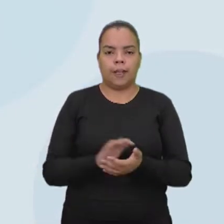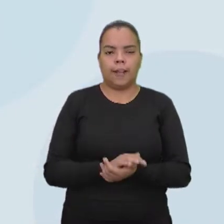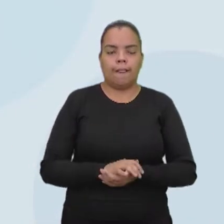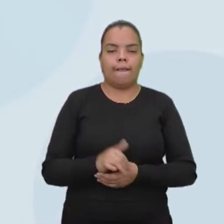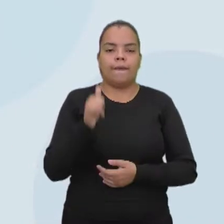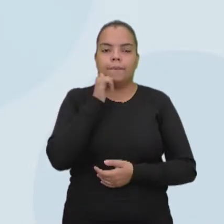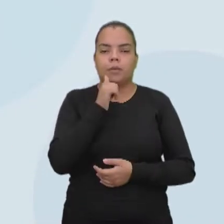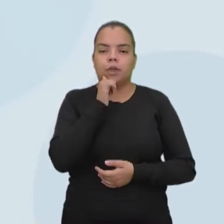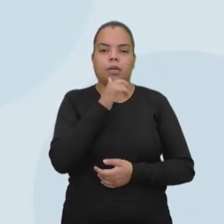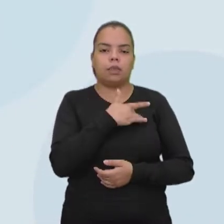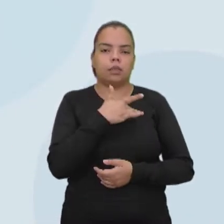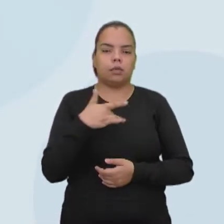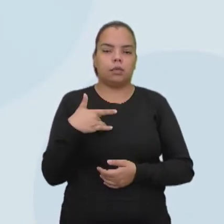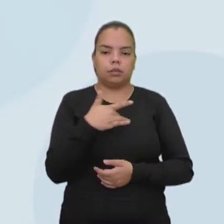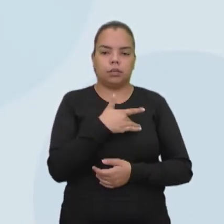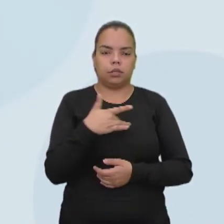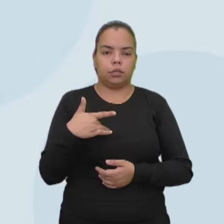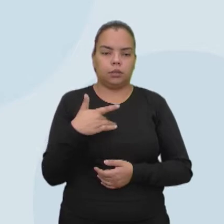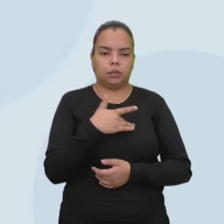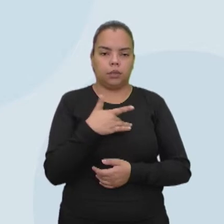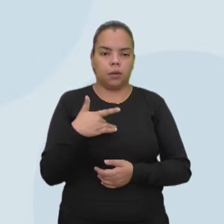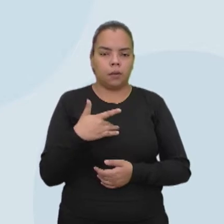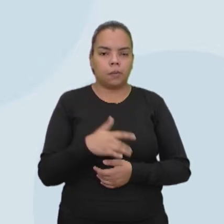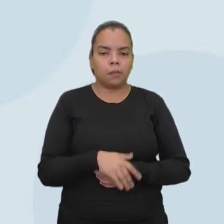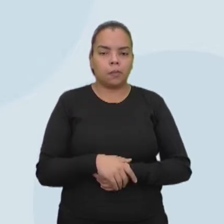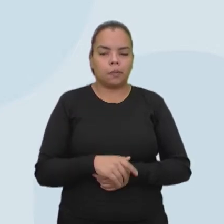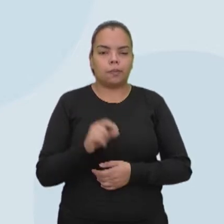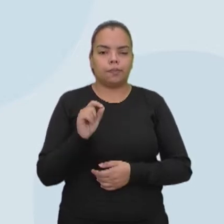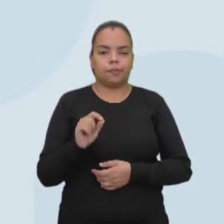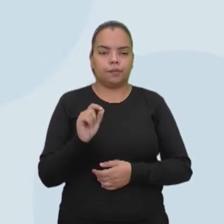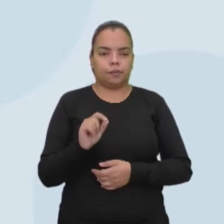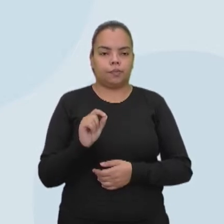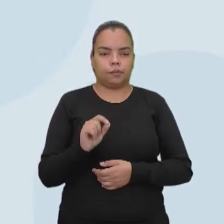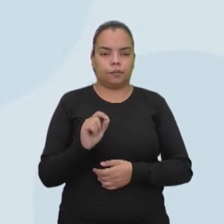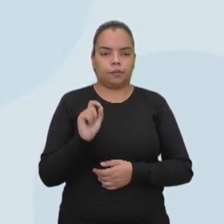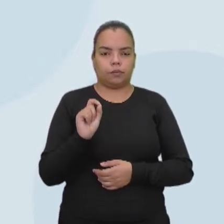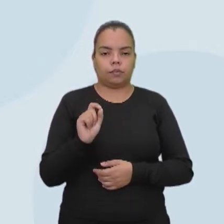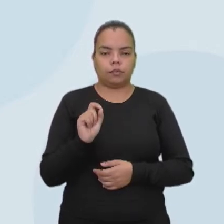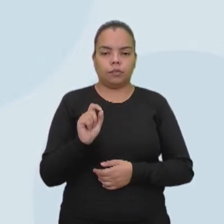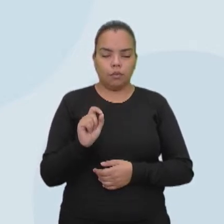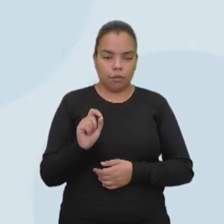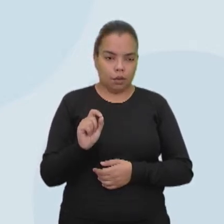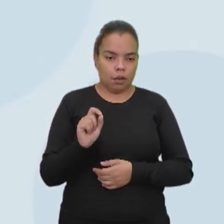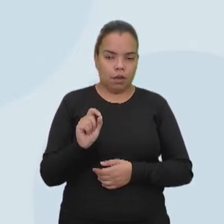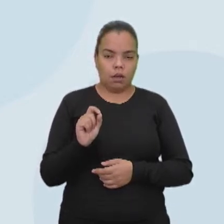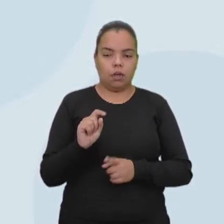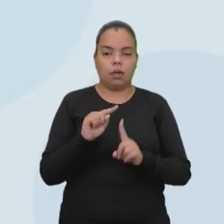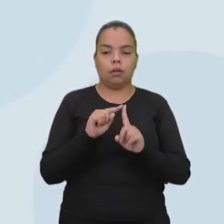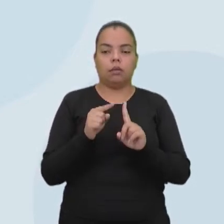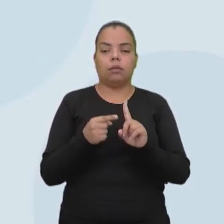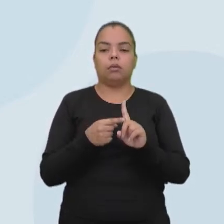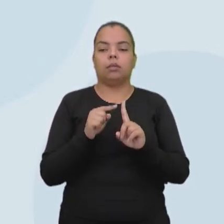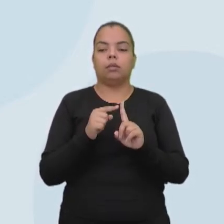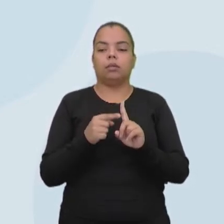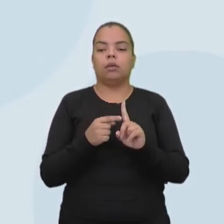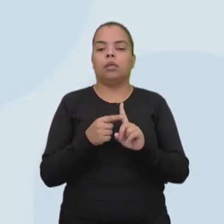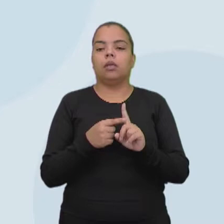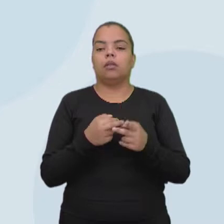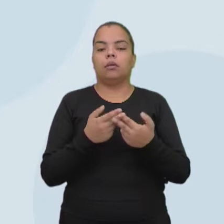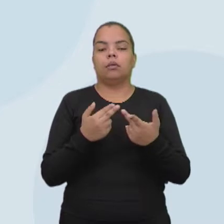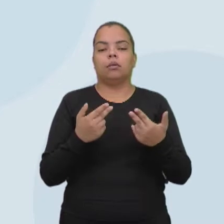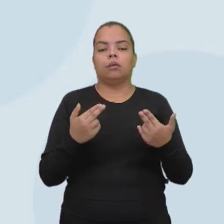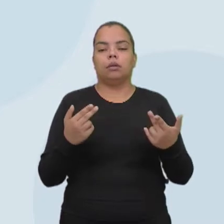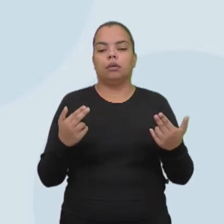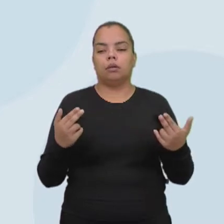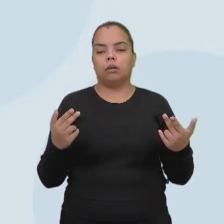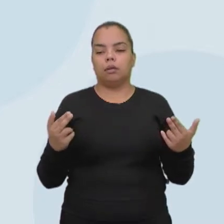serviços relacionados. Então lá, no que tange a utilização de métodos contraceptivos, a divisão de estatísticas das Nações